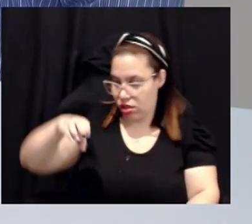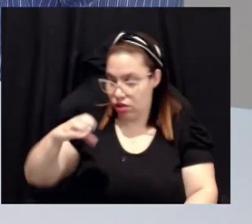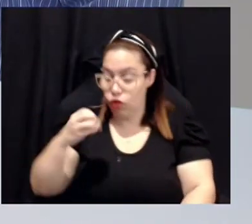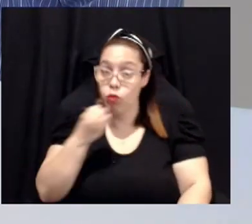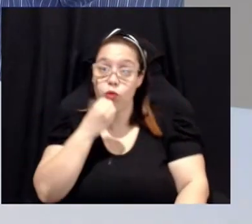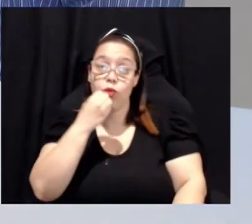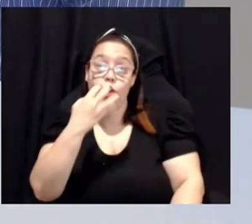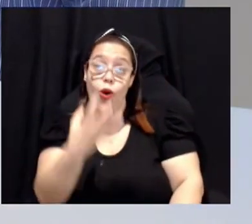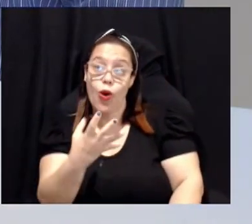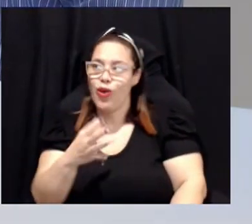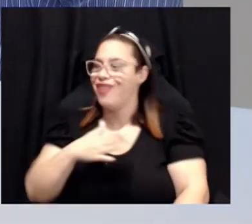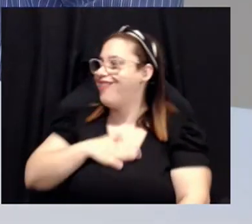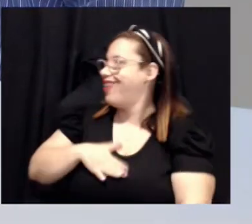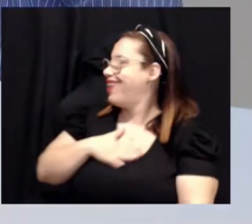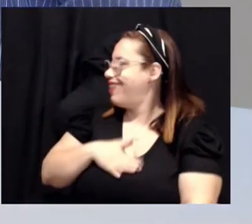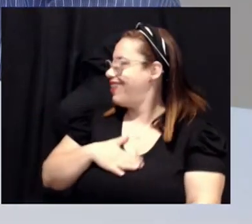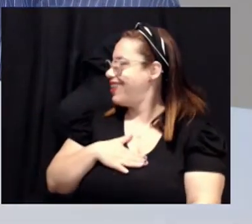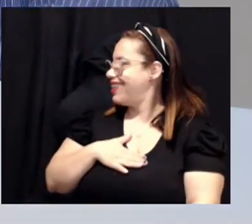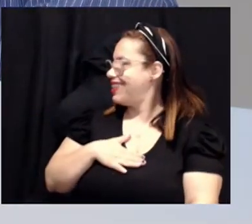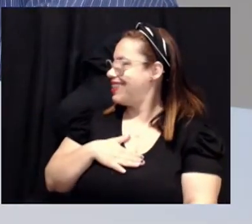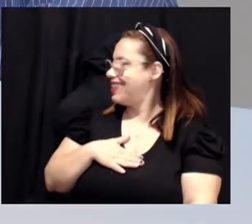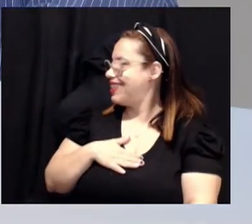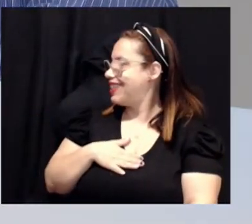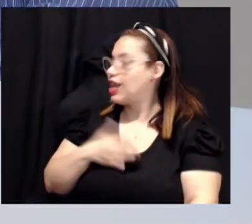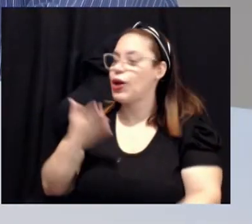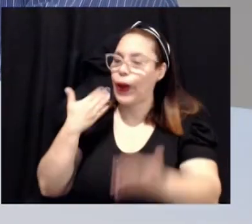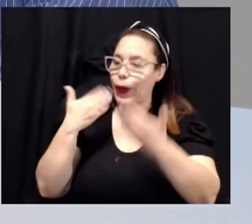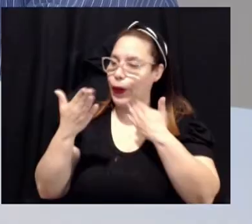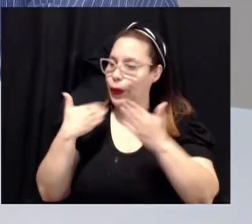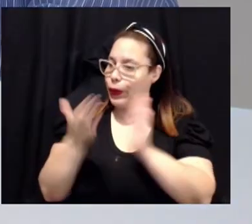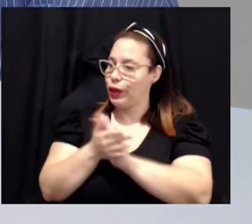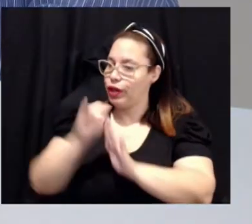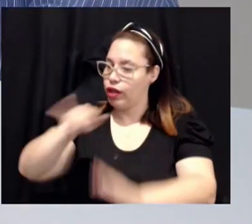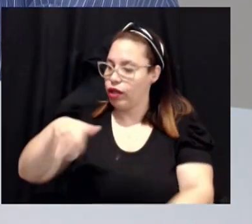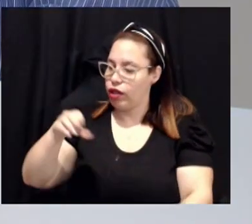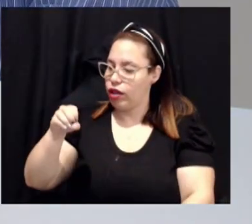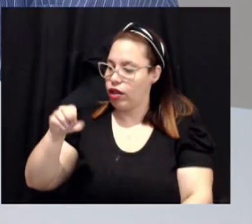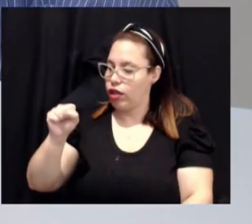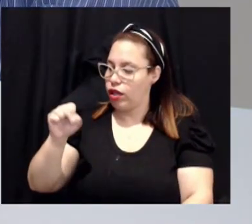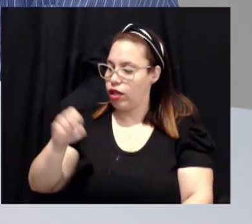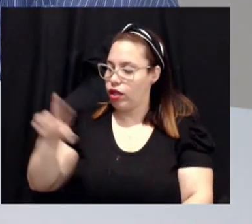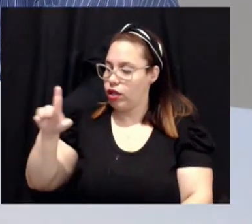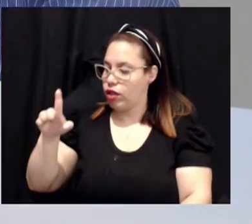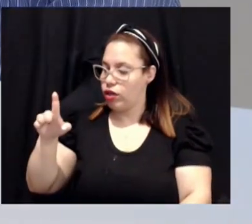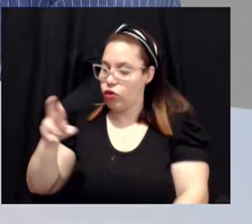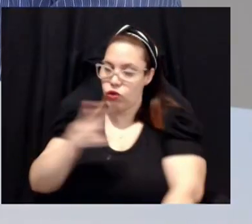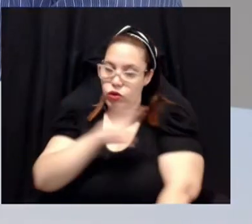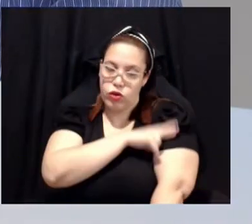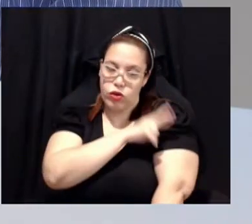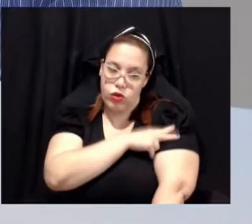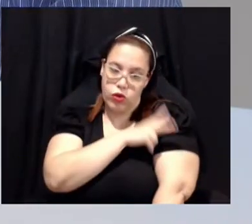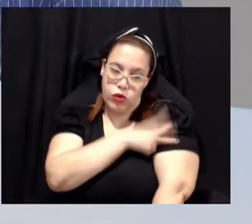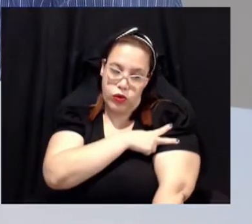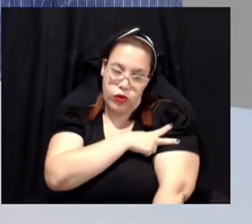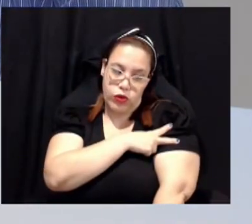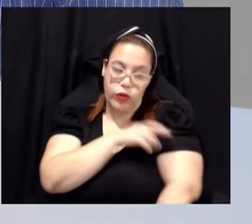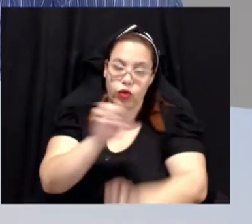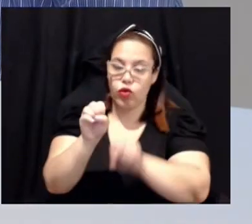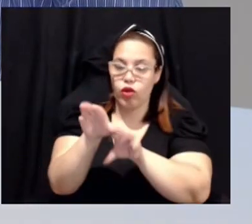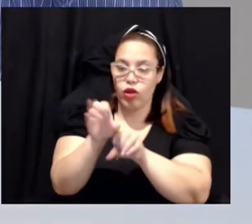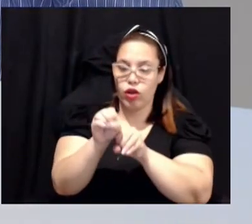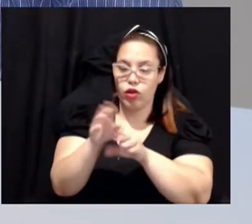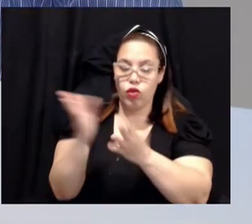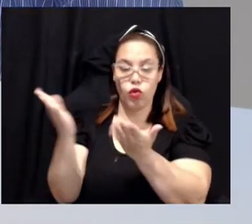prazer enorme conversar aqui com o José Batista Filho, que é o gerente dos programas de educação de jovens